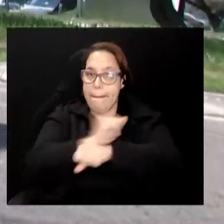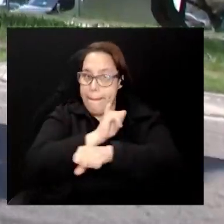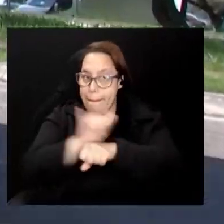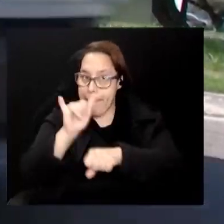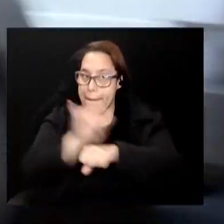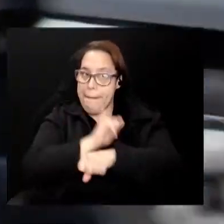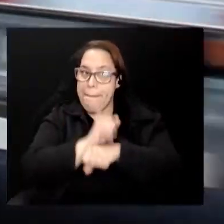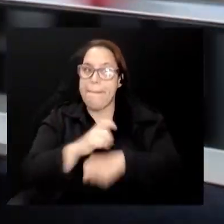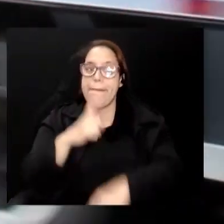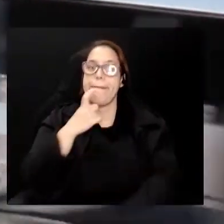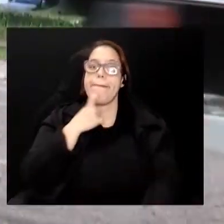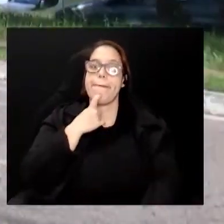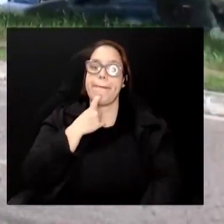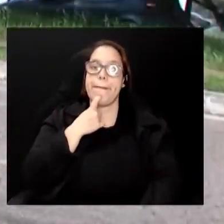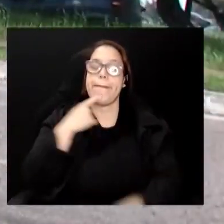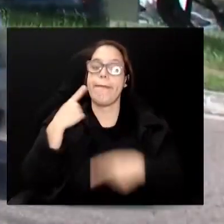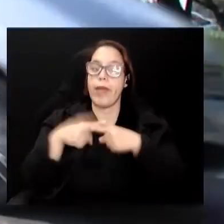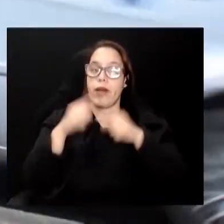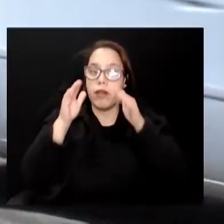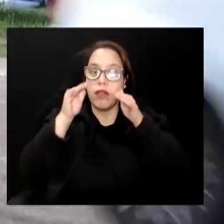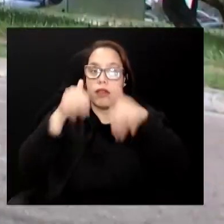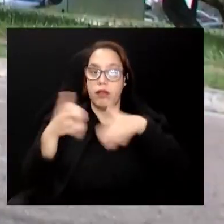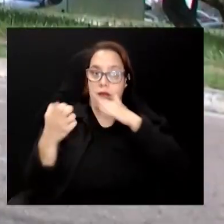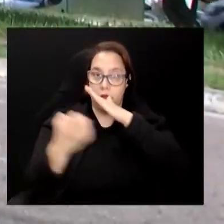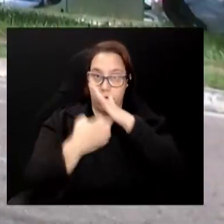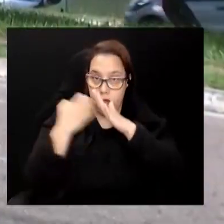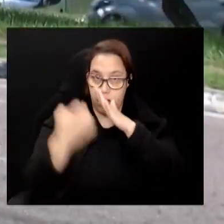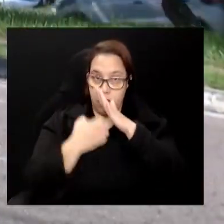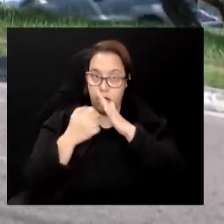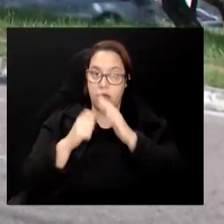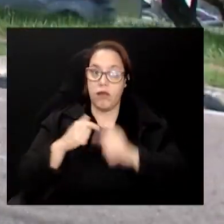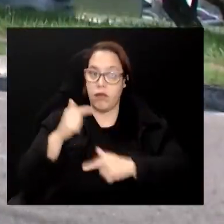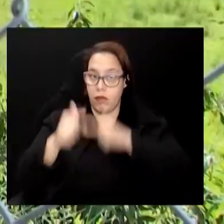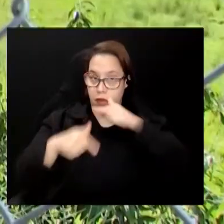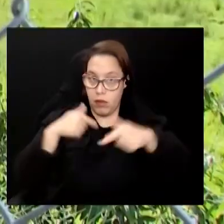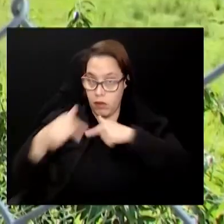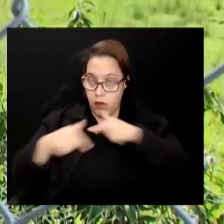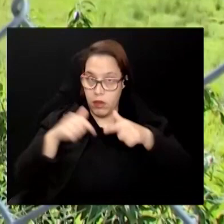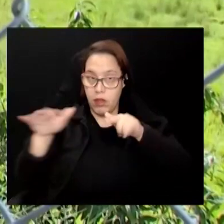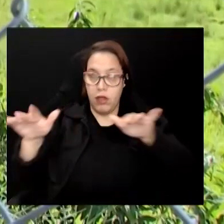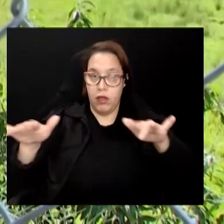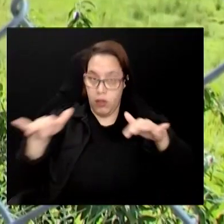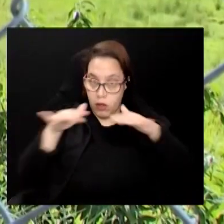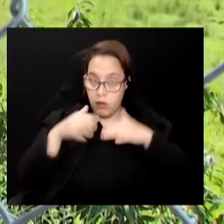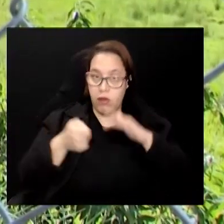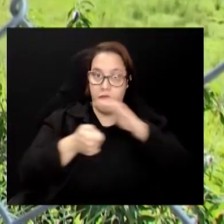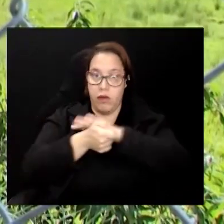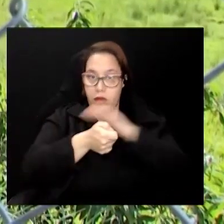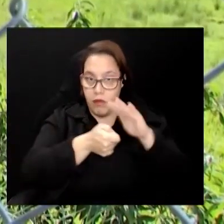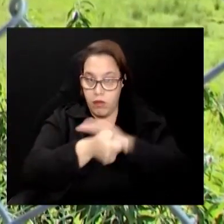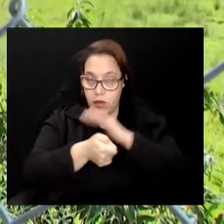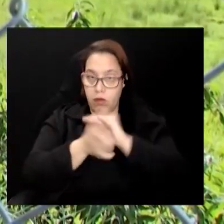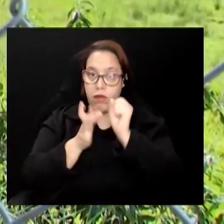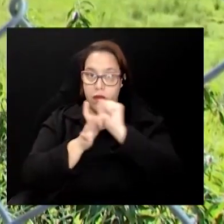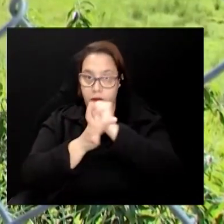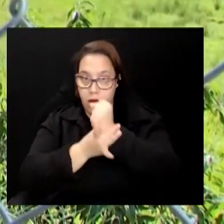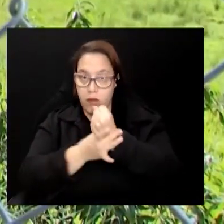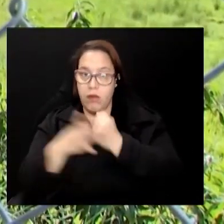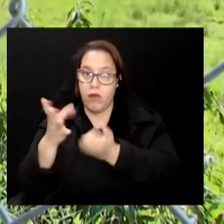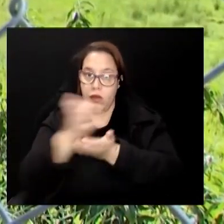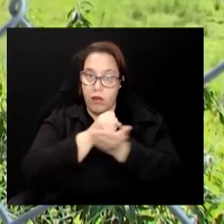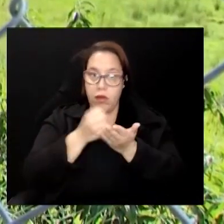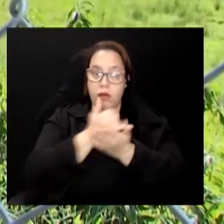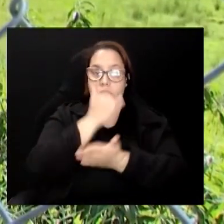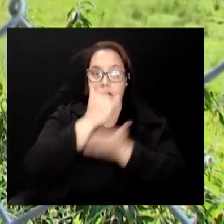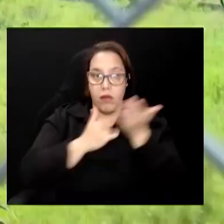por concentrar empresas, gerar empregos, atrair investimentos e garantir a arrecadação tributária